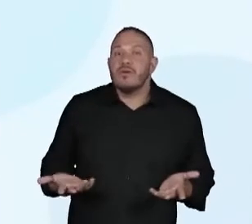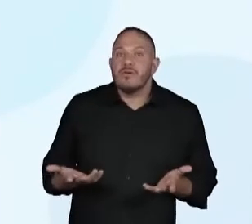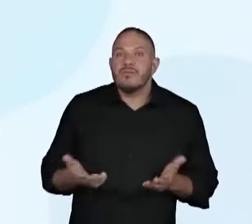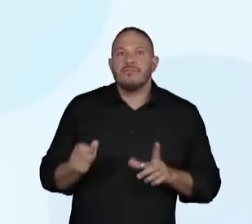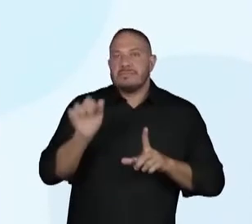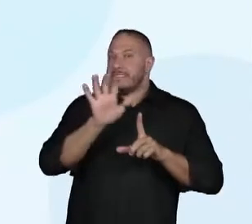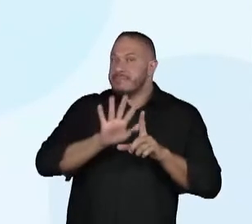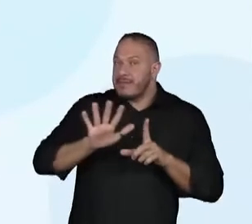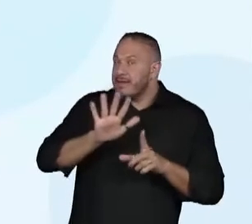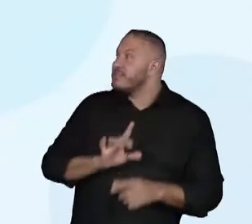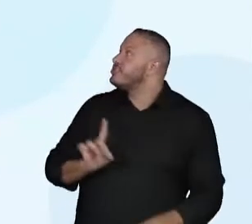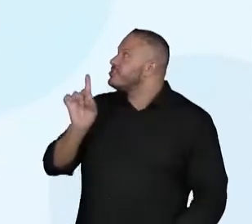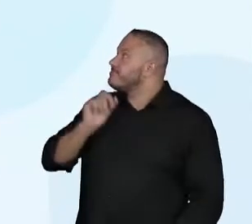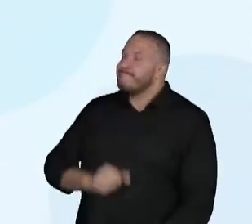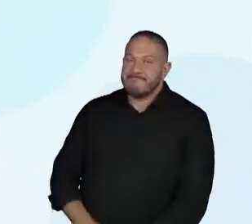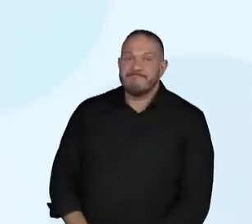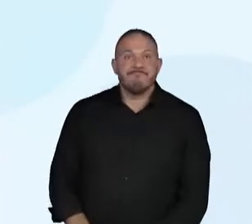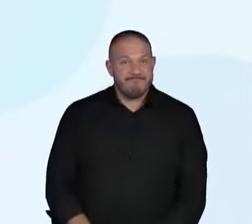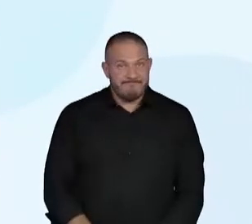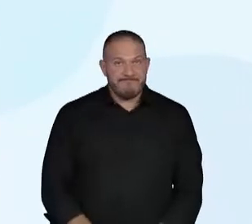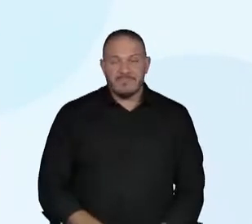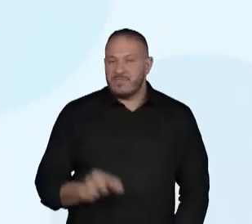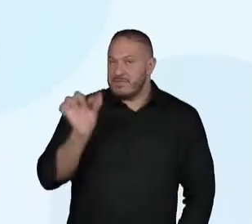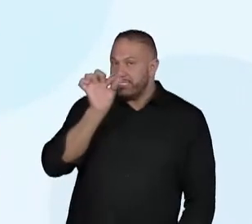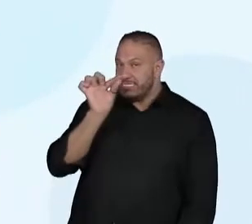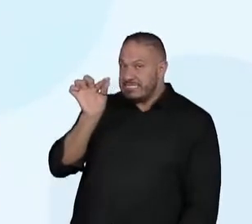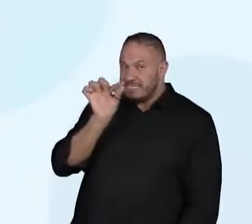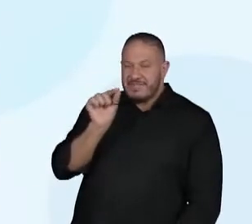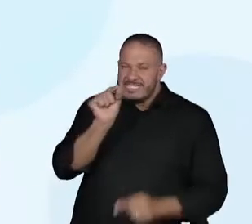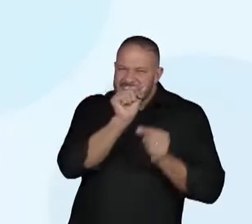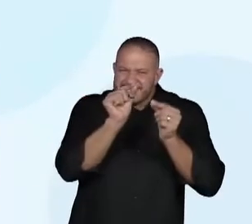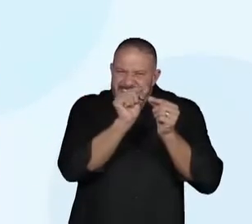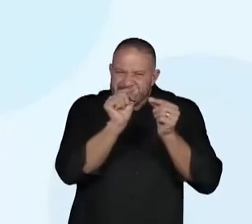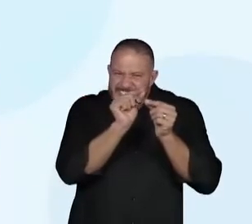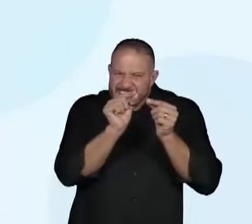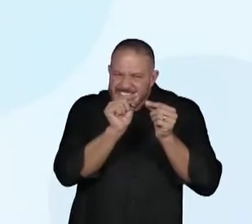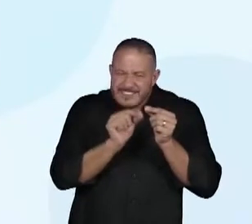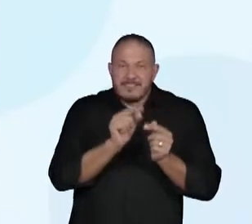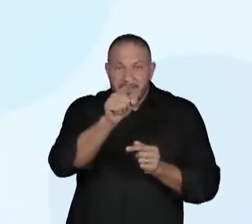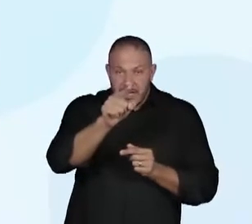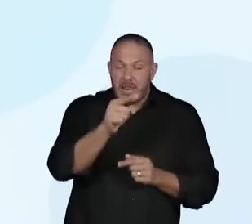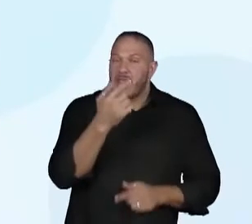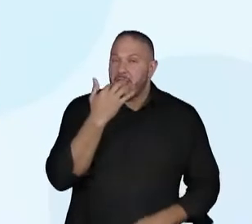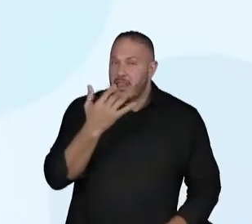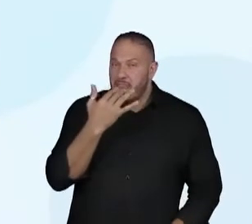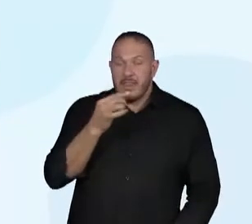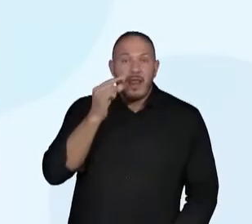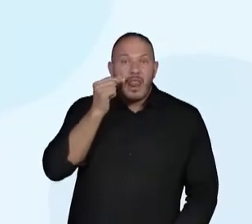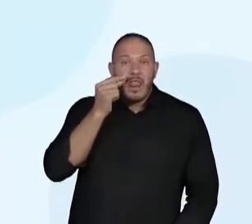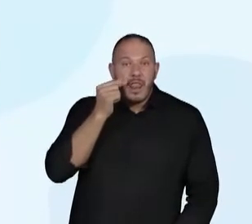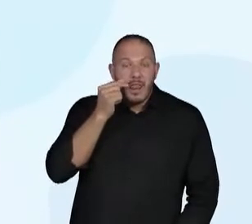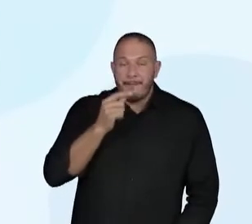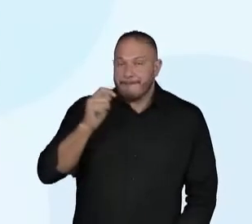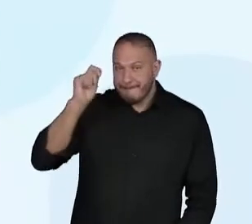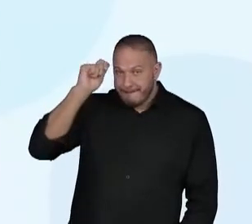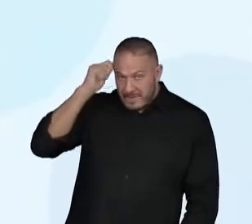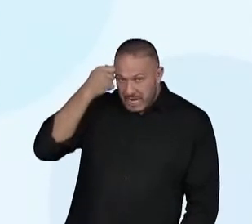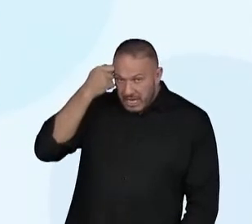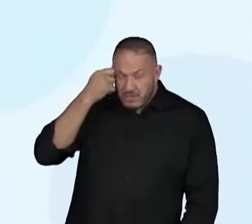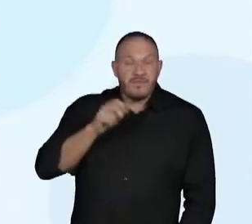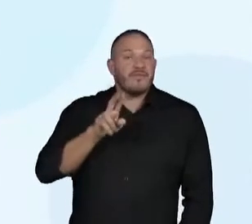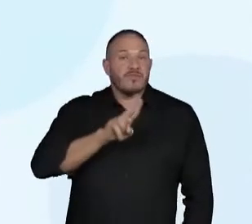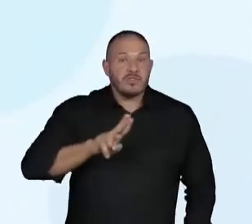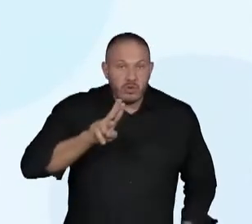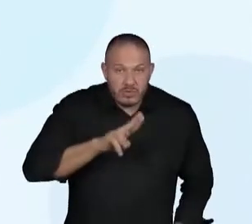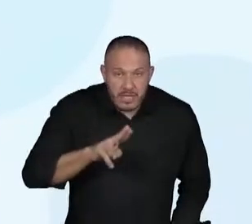aí, tá? Então, eles vão pintar, certo, professora Ju? Isso, com o lápis preto aí, o lápis de escrever, você vai utilizar